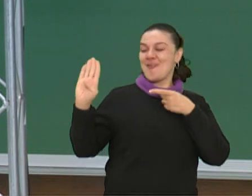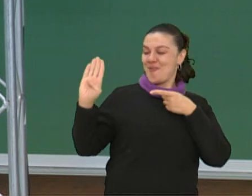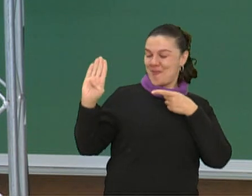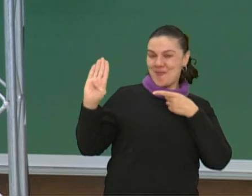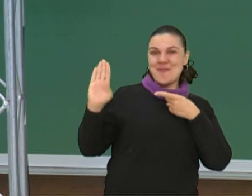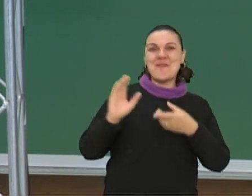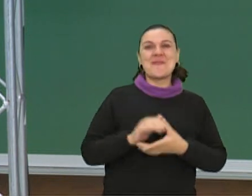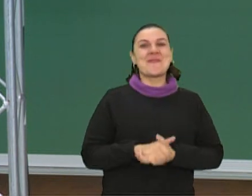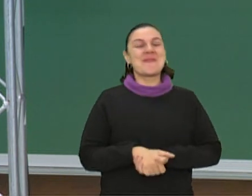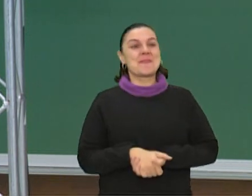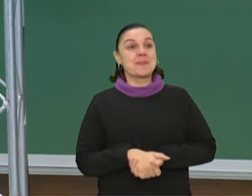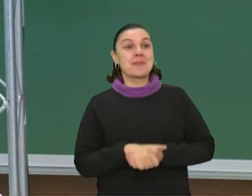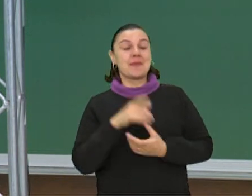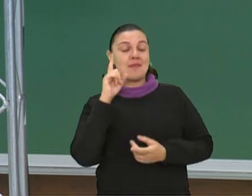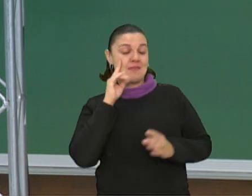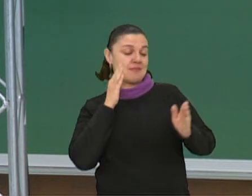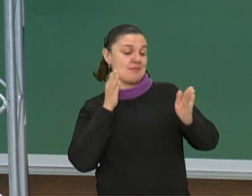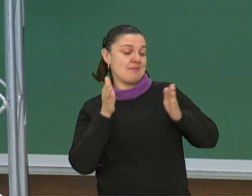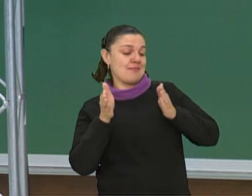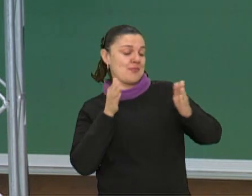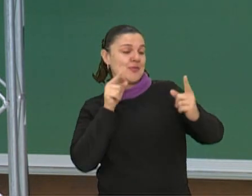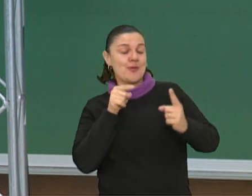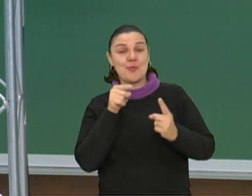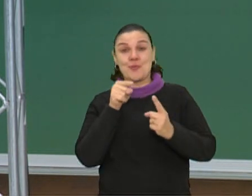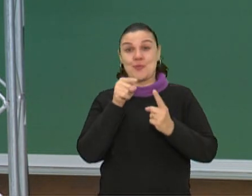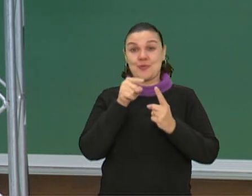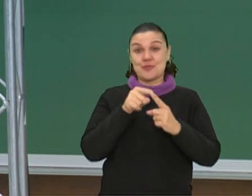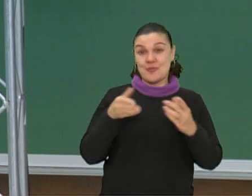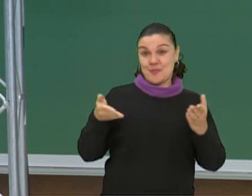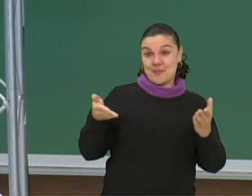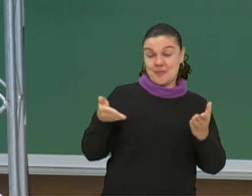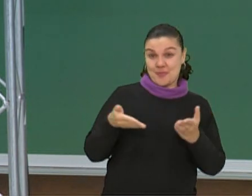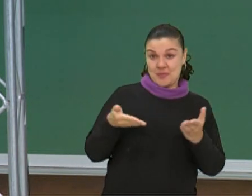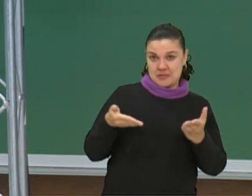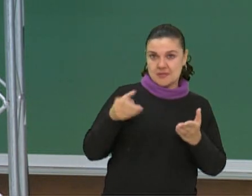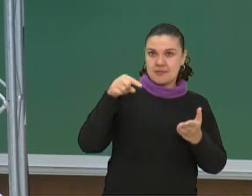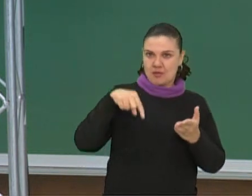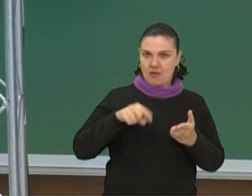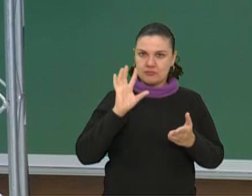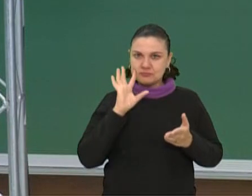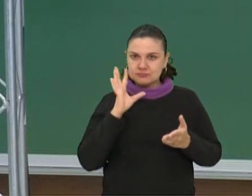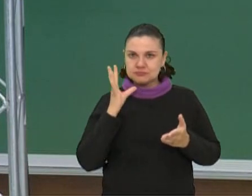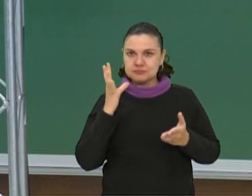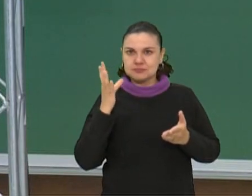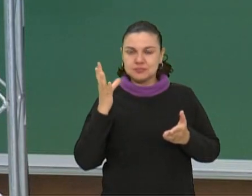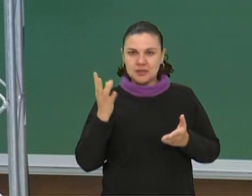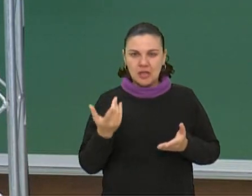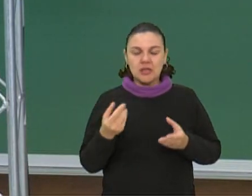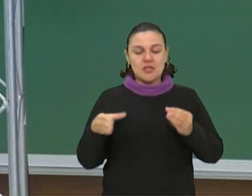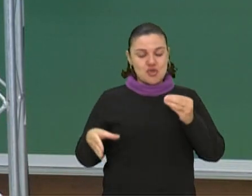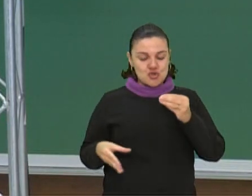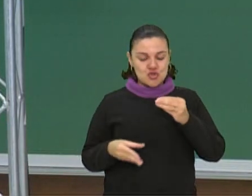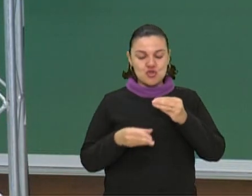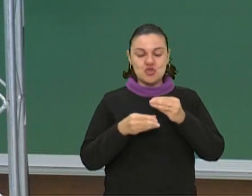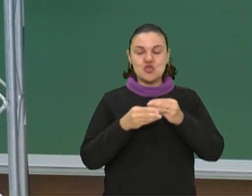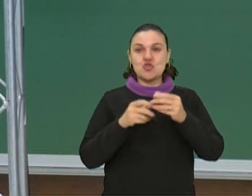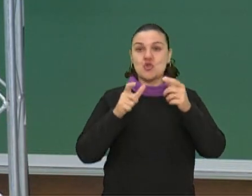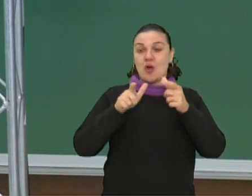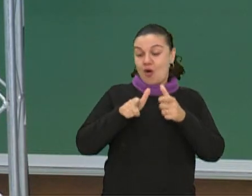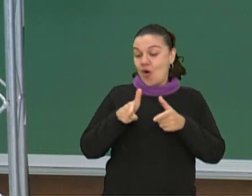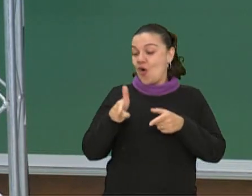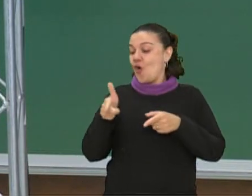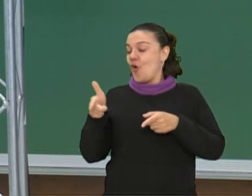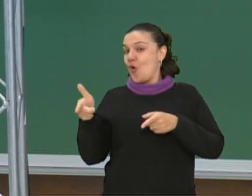Alternativa letra B. Um tempo no modo indicativo, presente, né, agora está acontecendo, certo, empregado em um lugar de